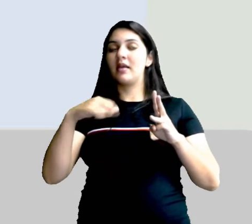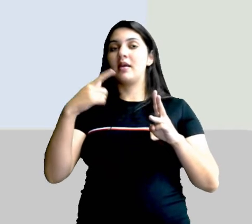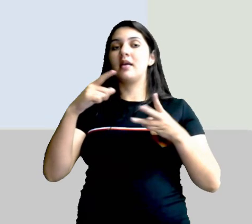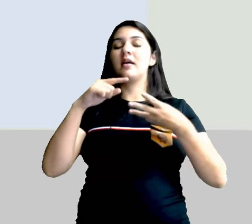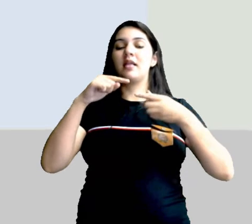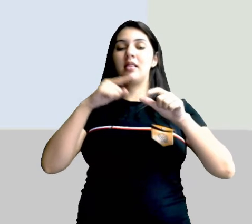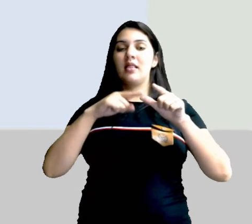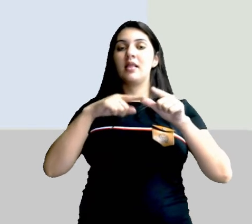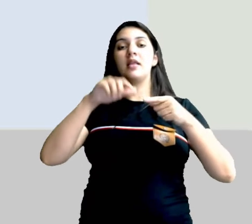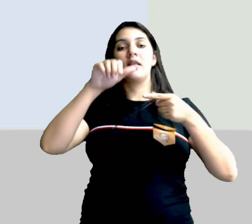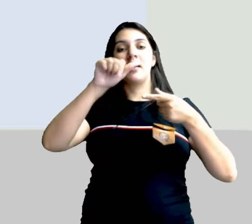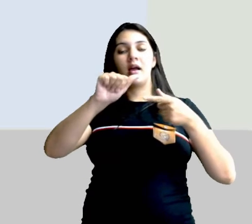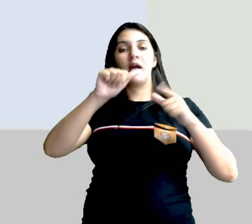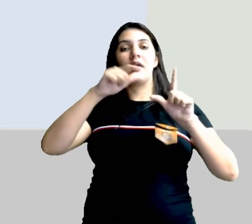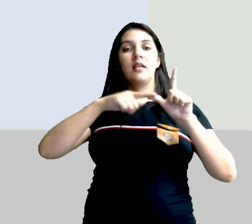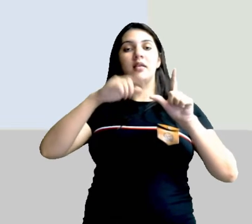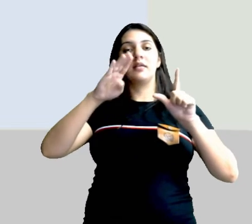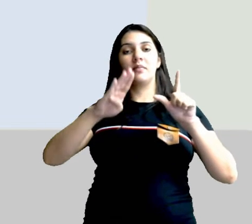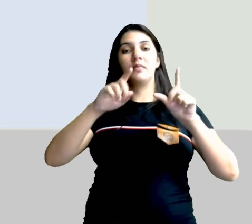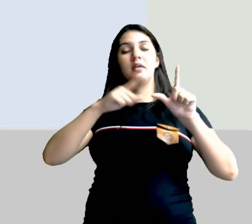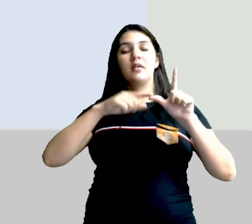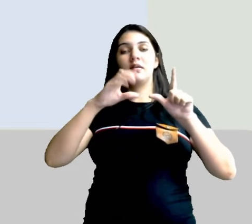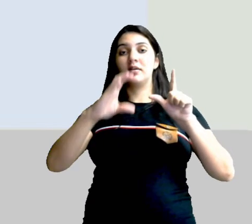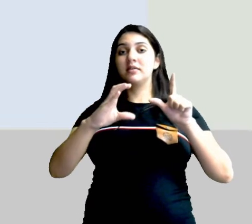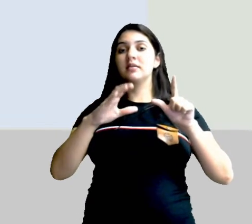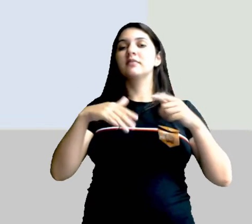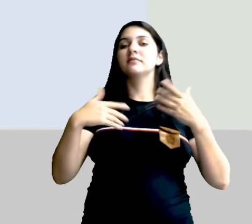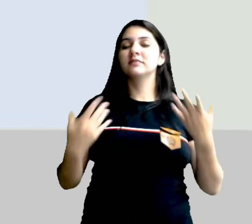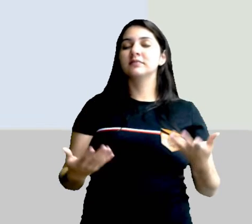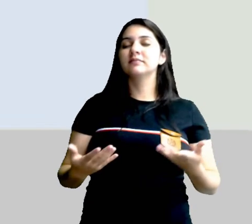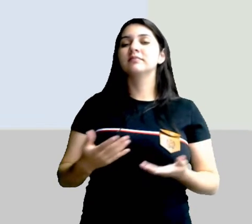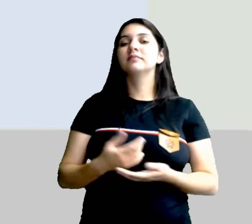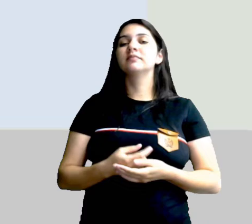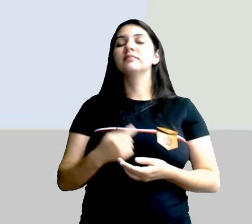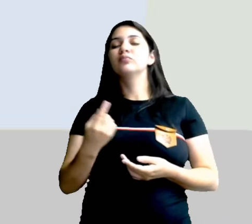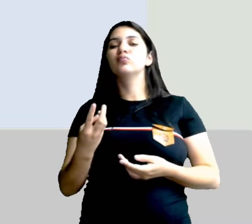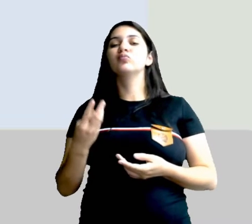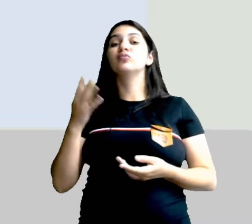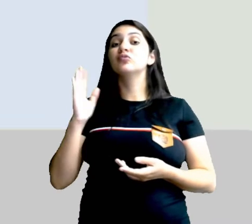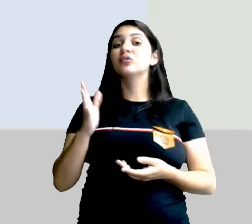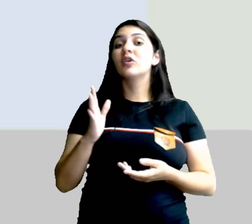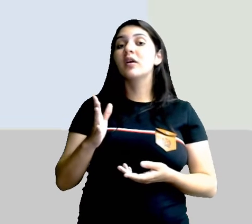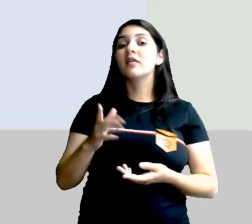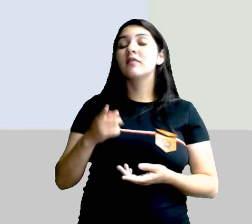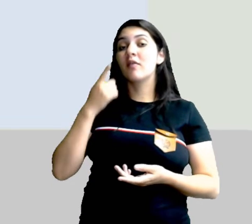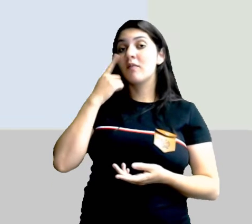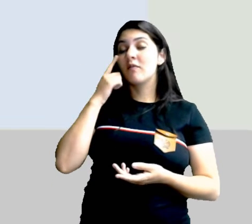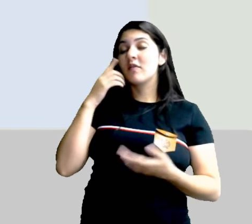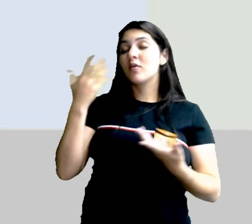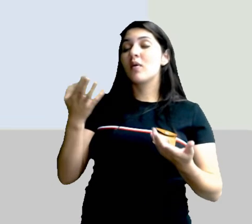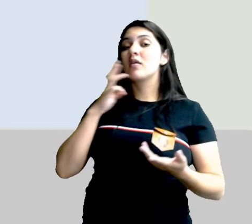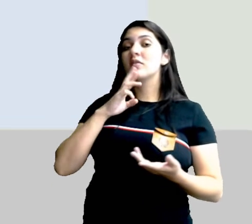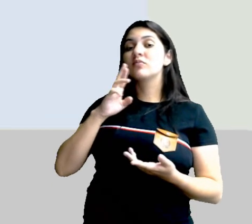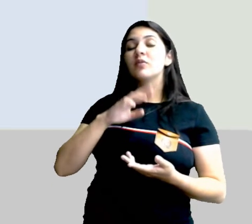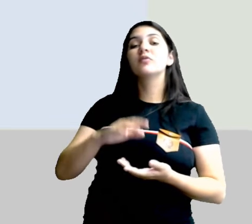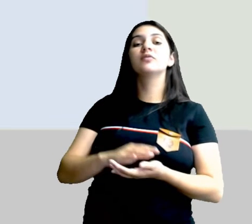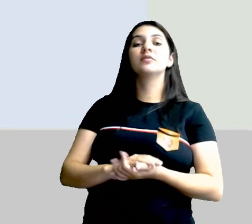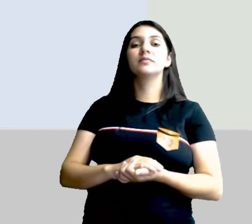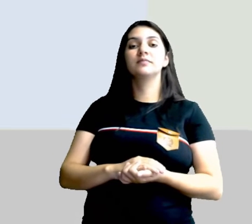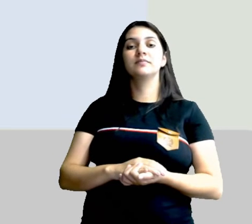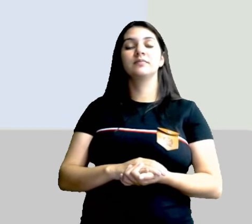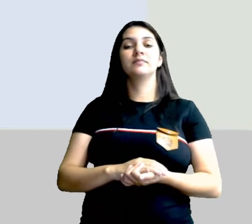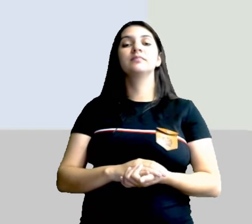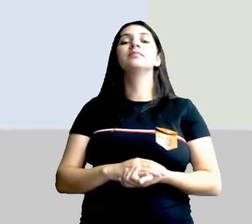A, letra B ou letra C? Vamos lá? 1, 2, 3. Vamos ver qual é a resposta?